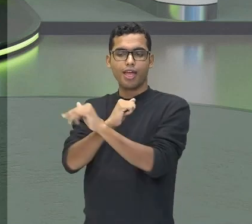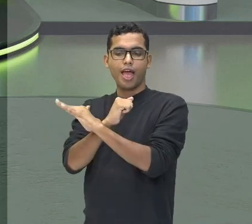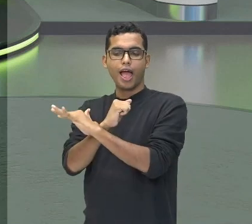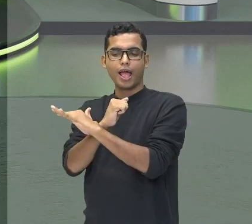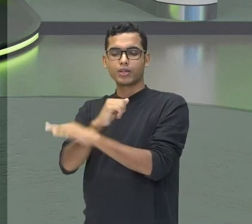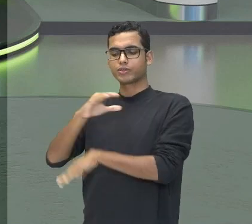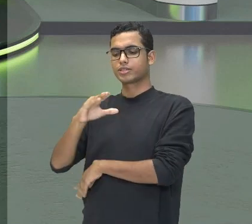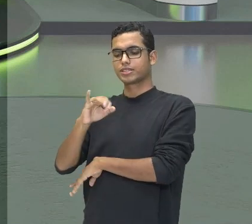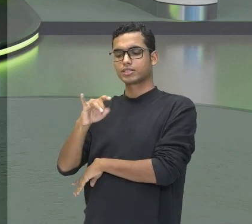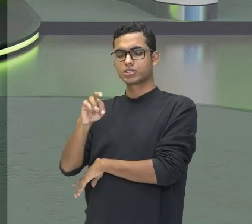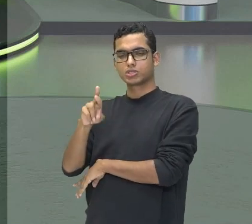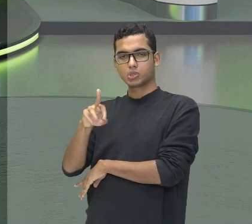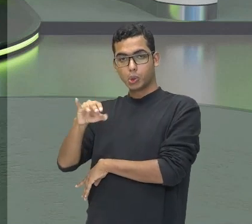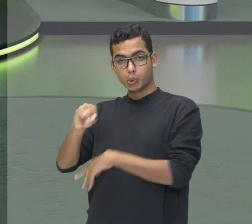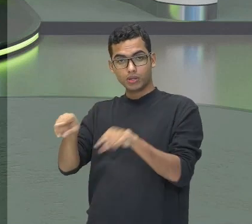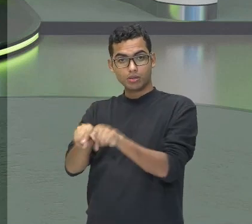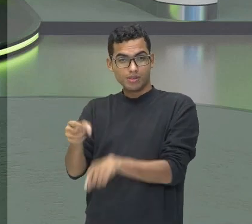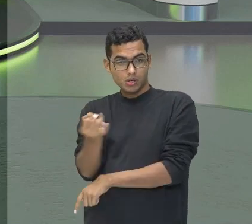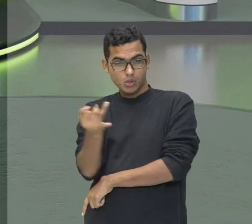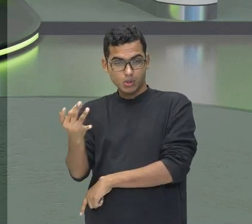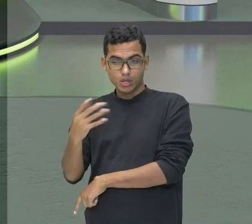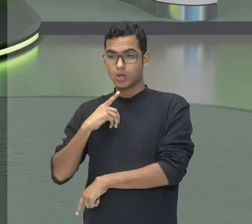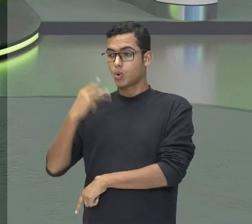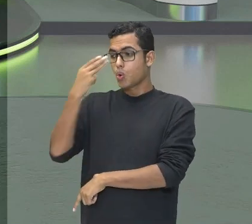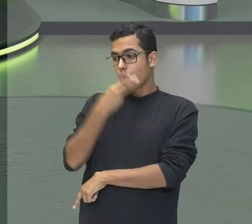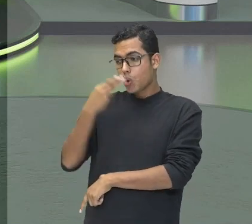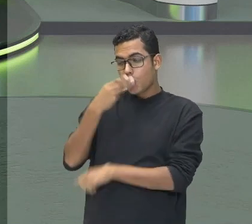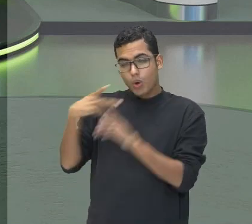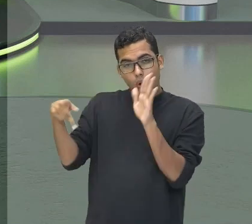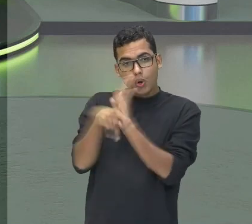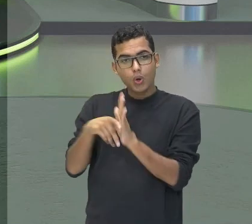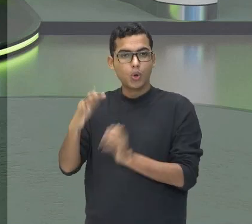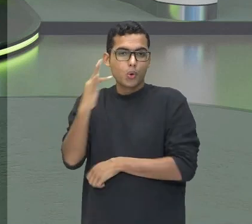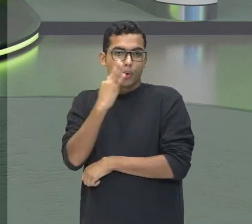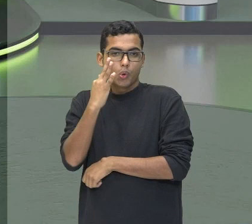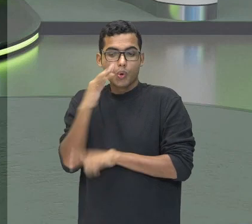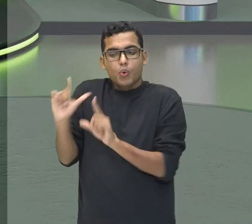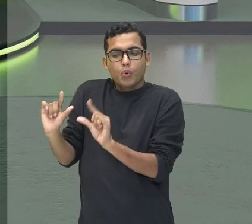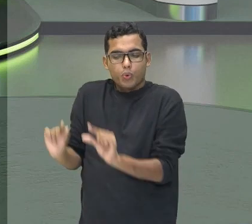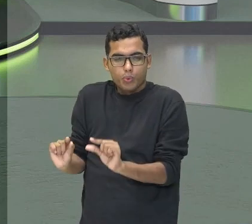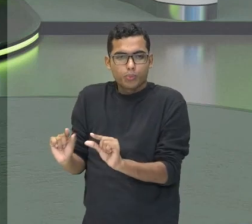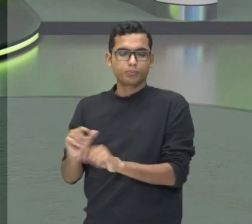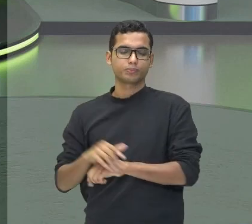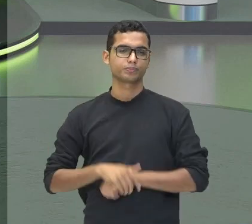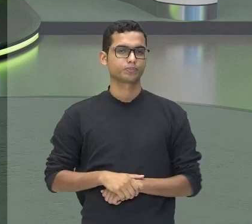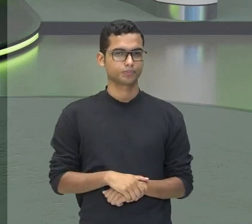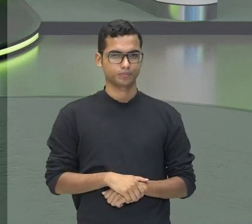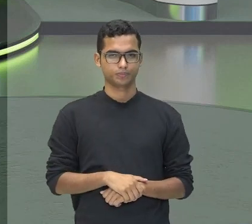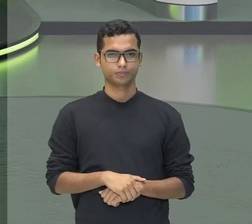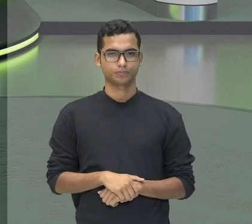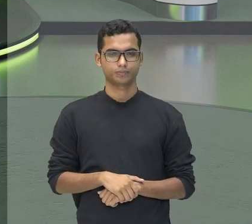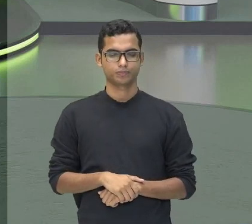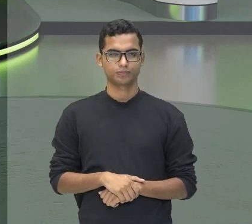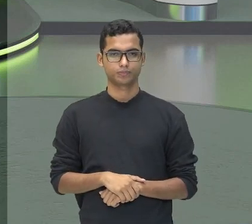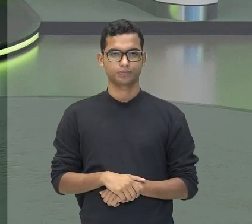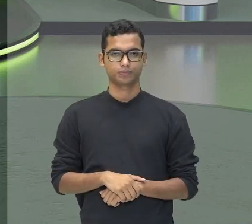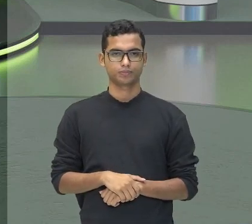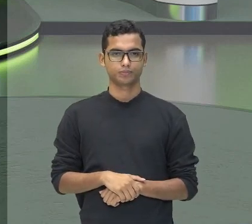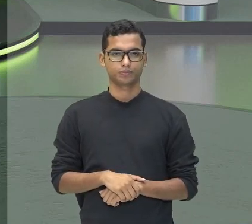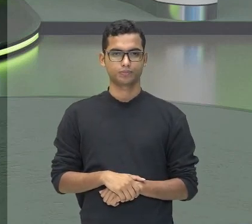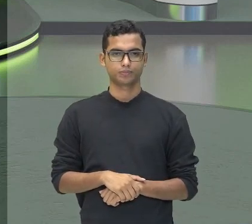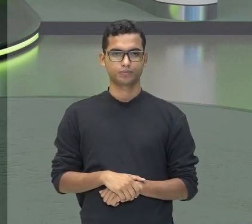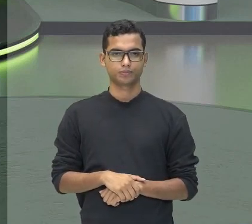de frutose. A frutose é o açúcar das frutas. O leite,